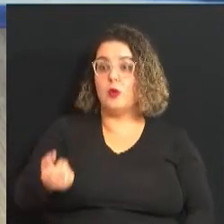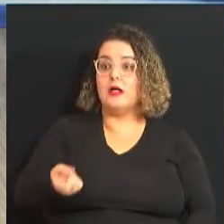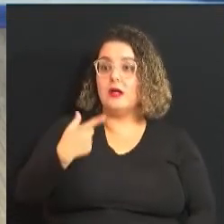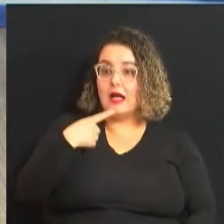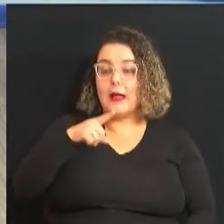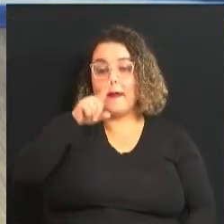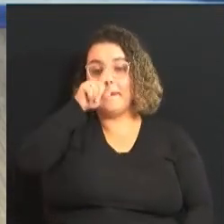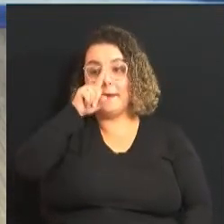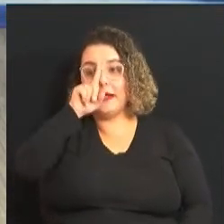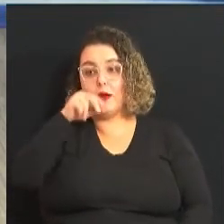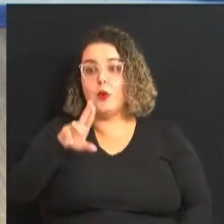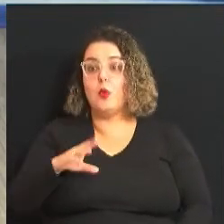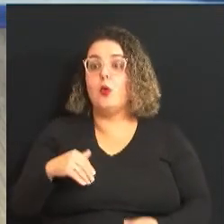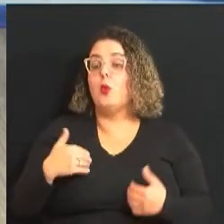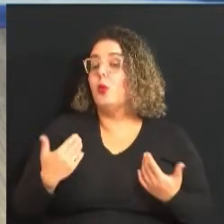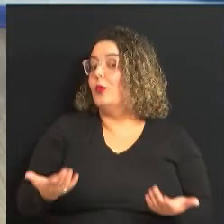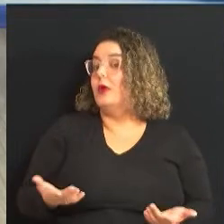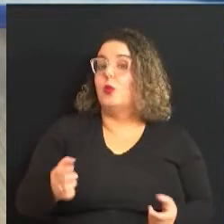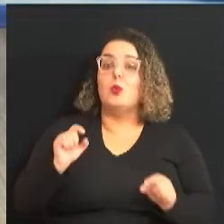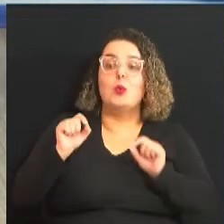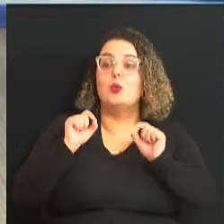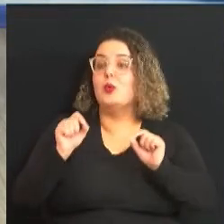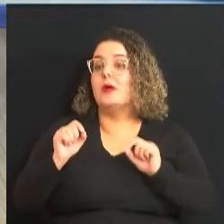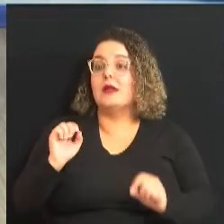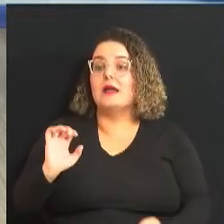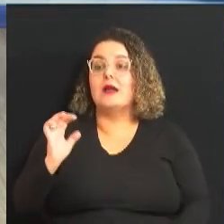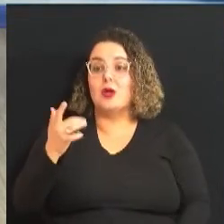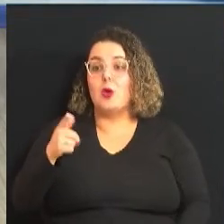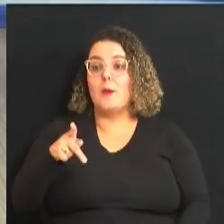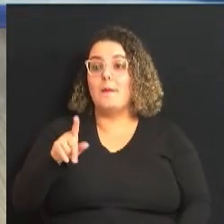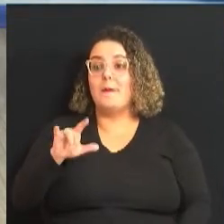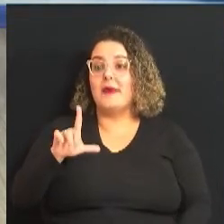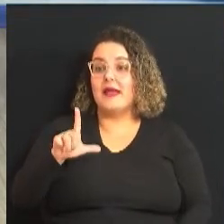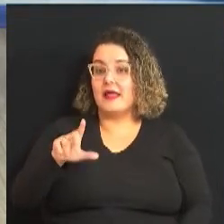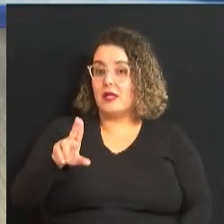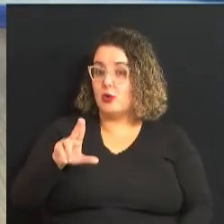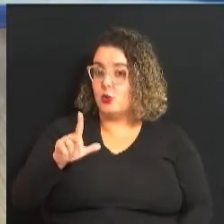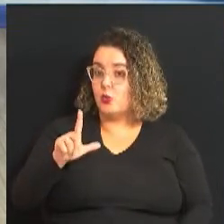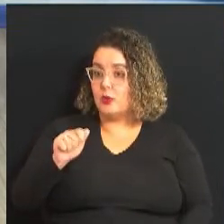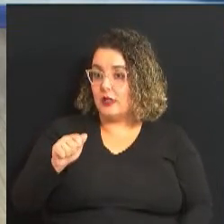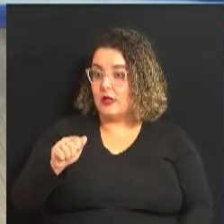O que acontece com essa pílula? O que ela faz no corpo da mulher, doutora?